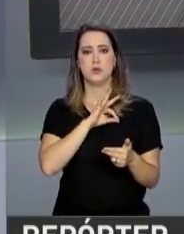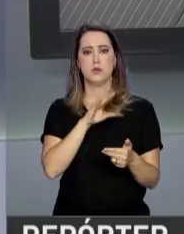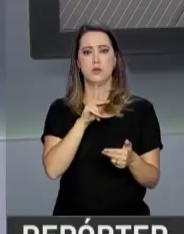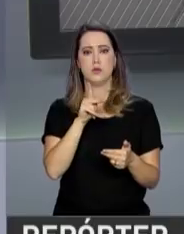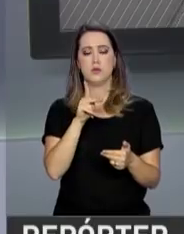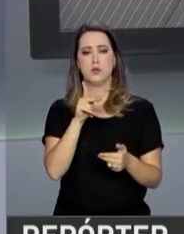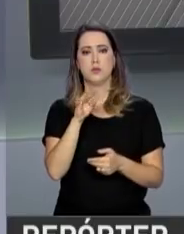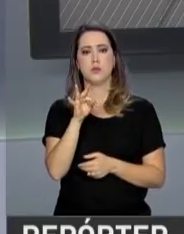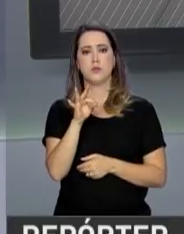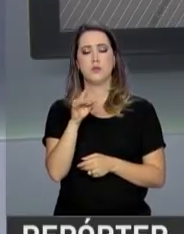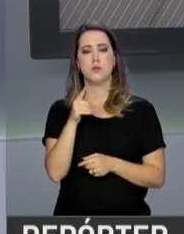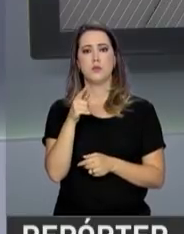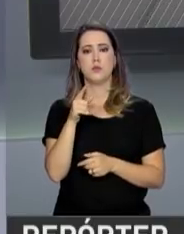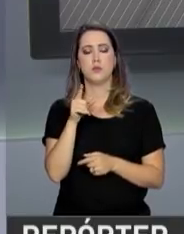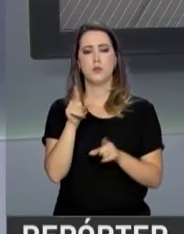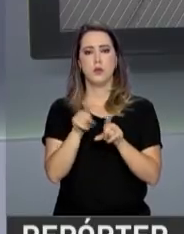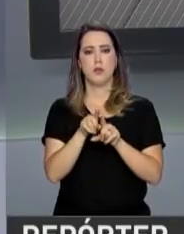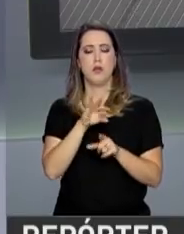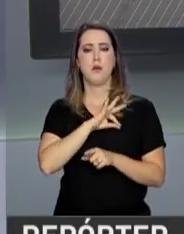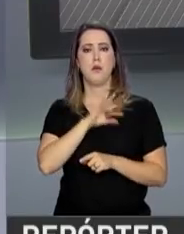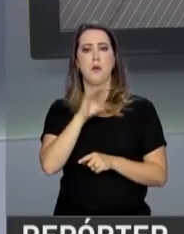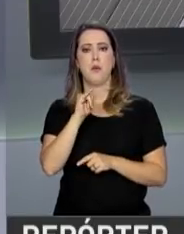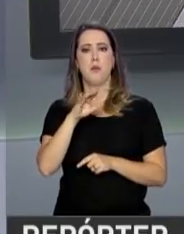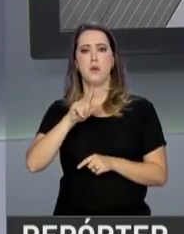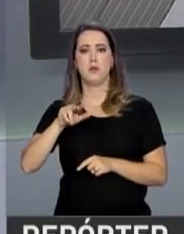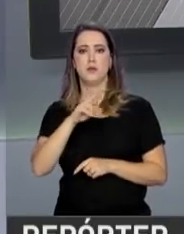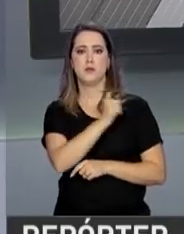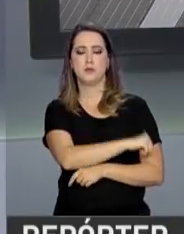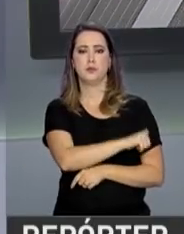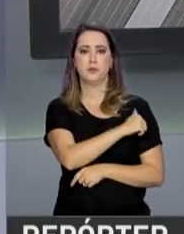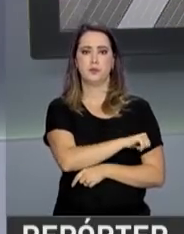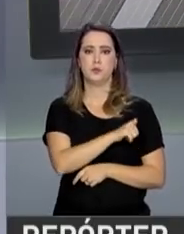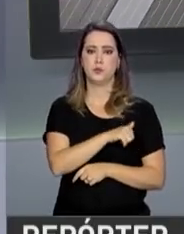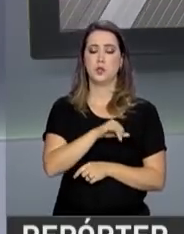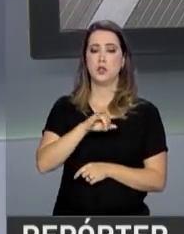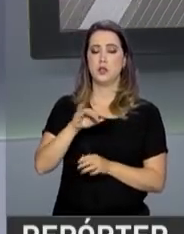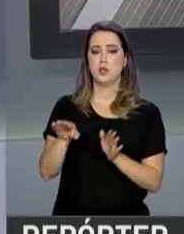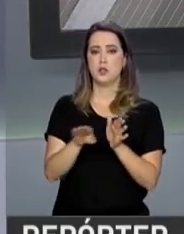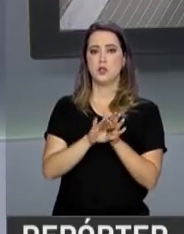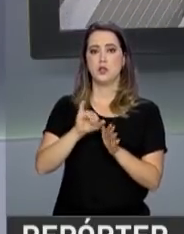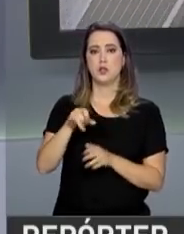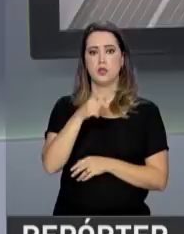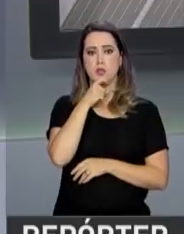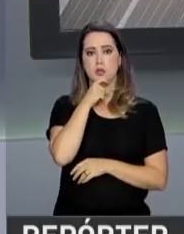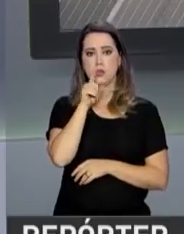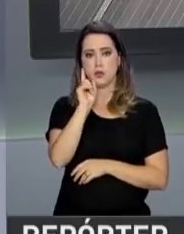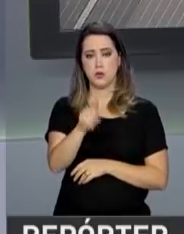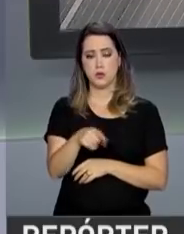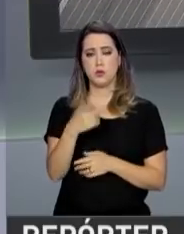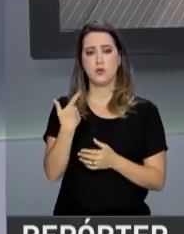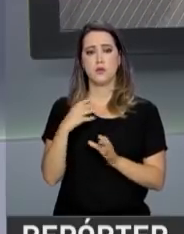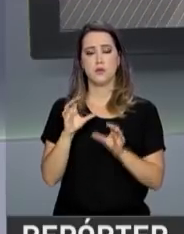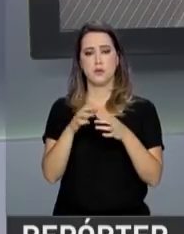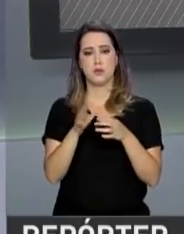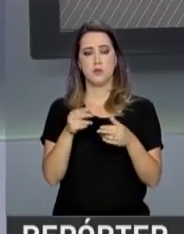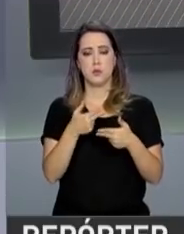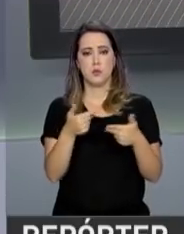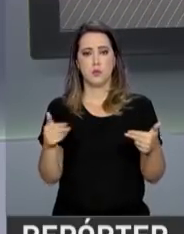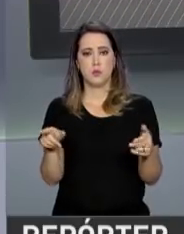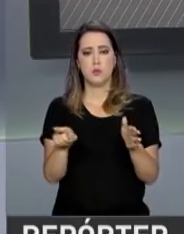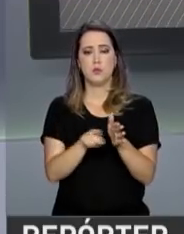do rio de janeiro o material chega durante o mês de julho e será recebido por comissões mistas de peritos e integrantes do gabinete